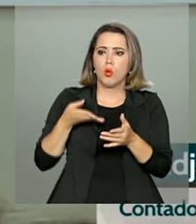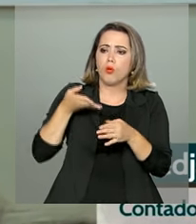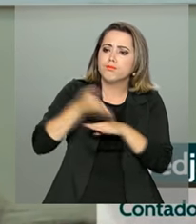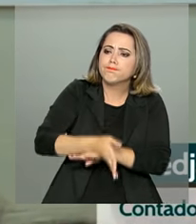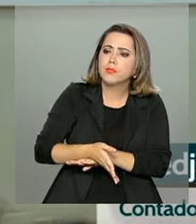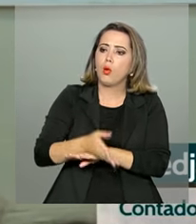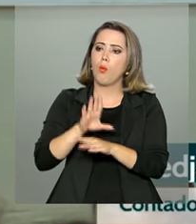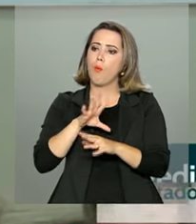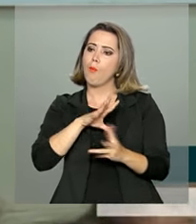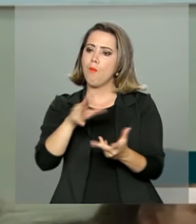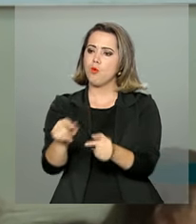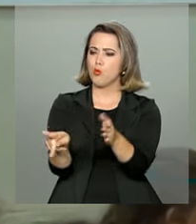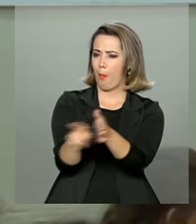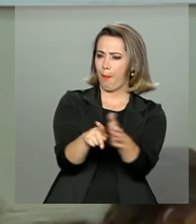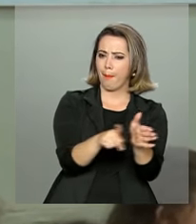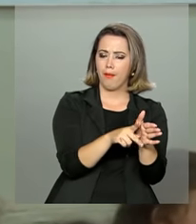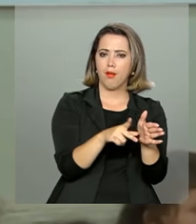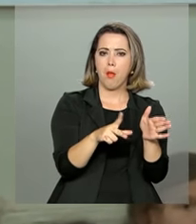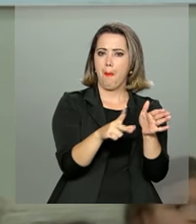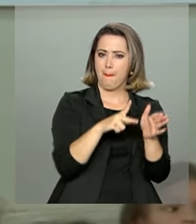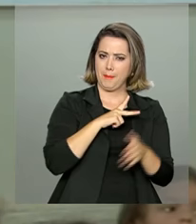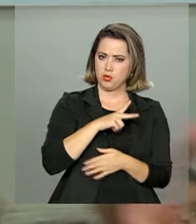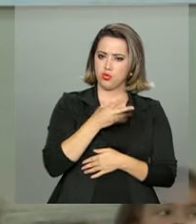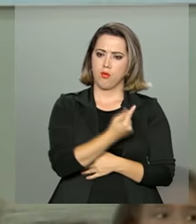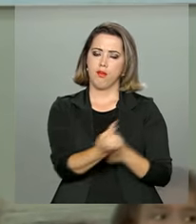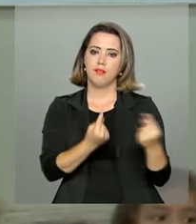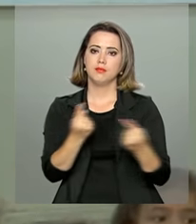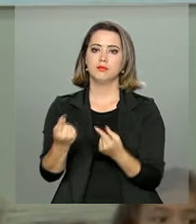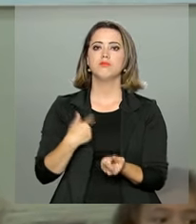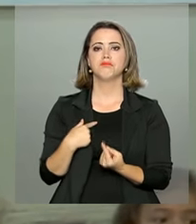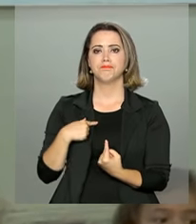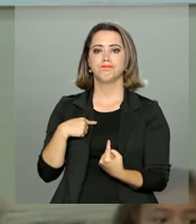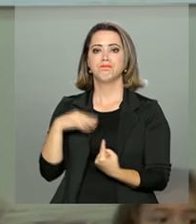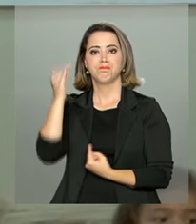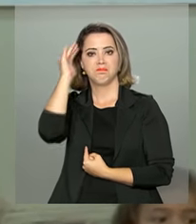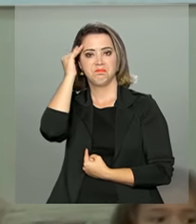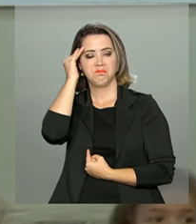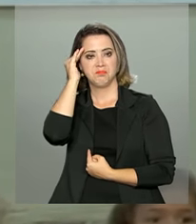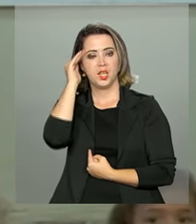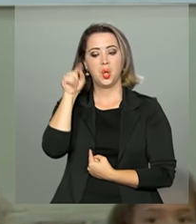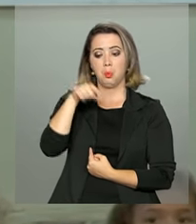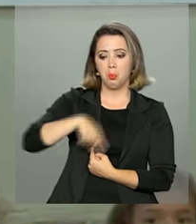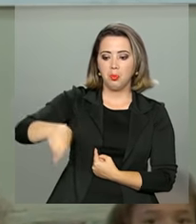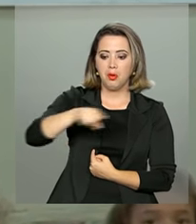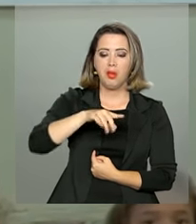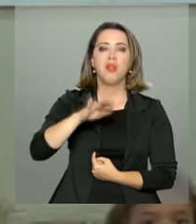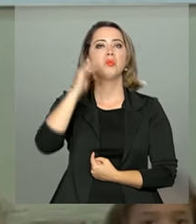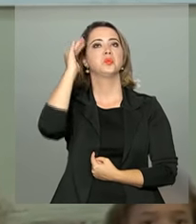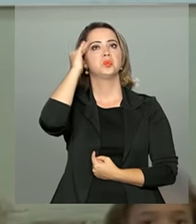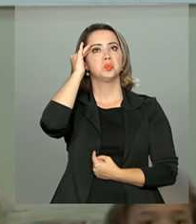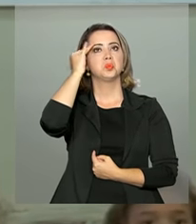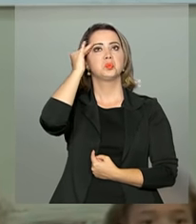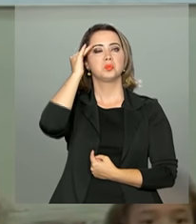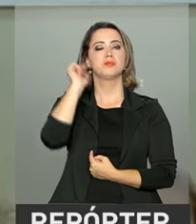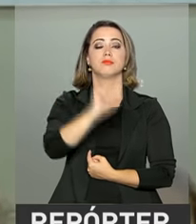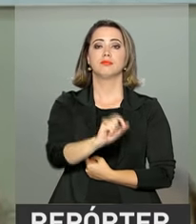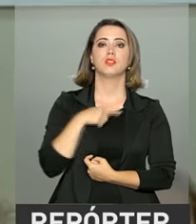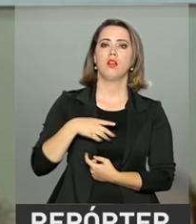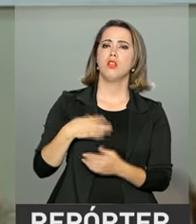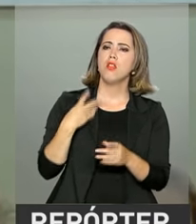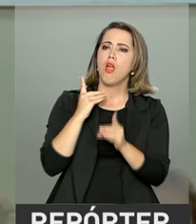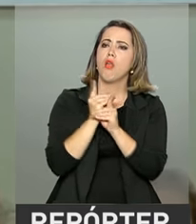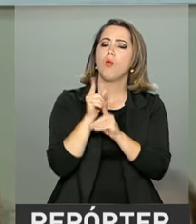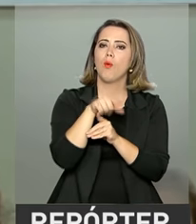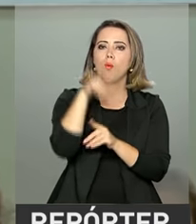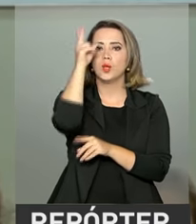poucos, eu conseguia me fazer por entender e entendê-los. E aí eu descobri que a história era uma porta única exatamente para